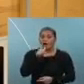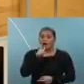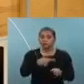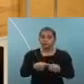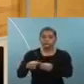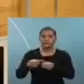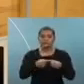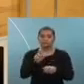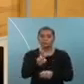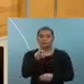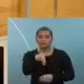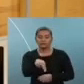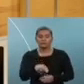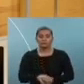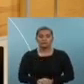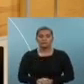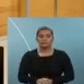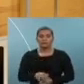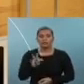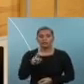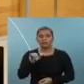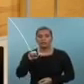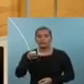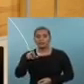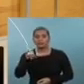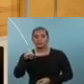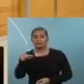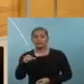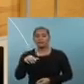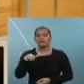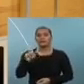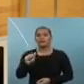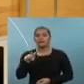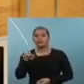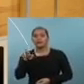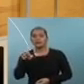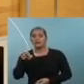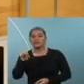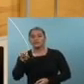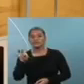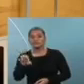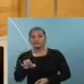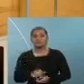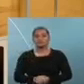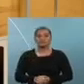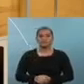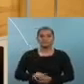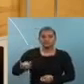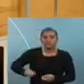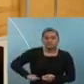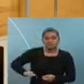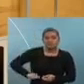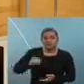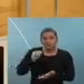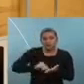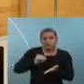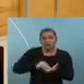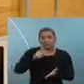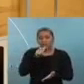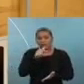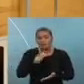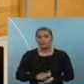estado do Rio Grande do Norte, principalmente no Trairi e no Agreste. A falta de água é castigante. E nós, na cidade de